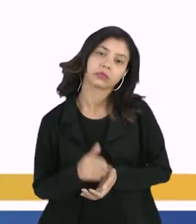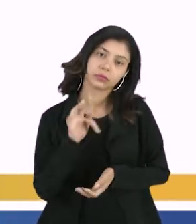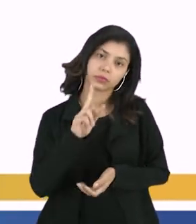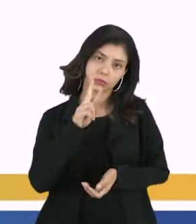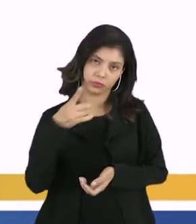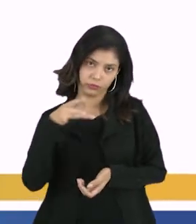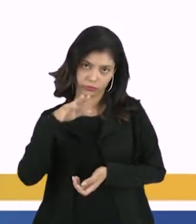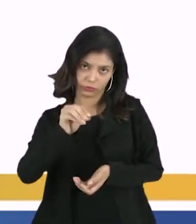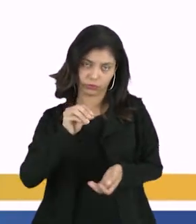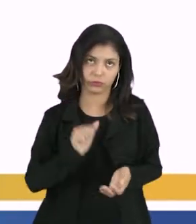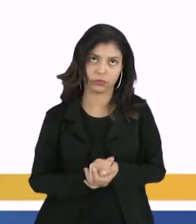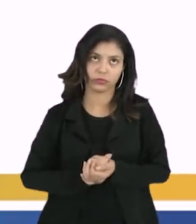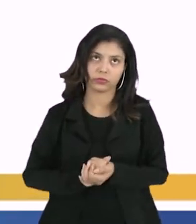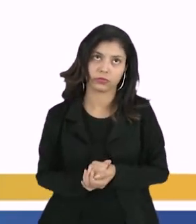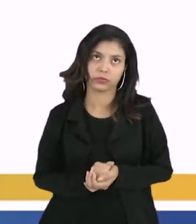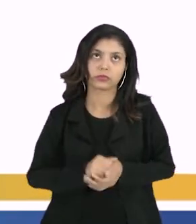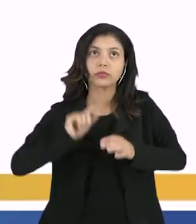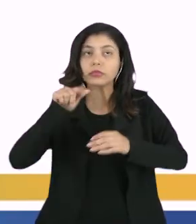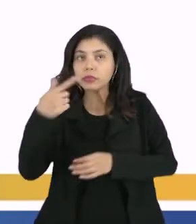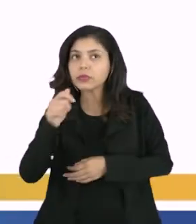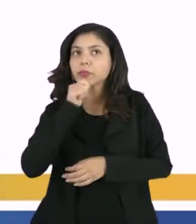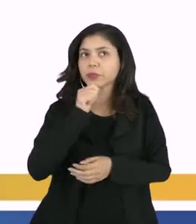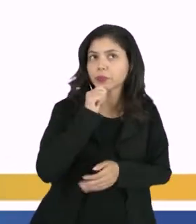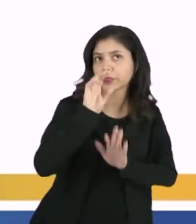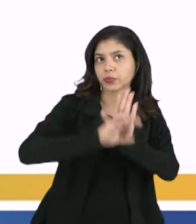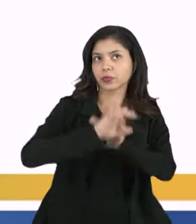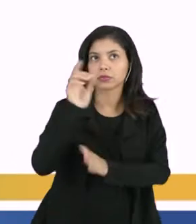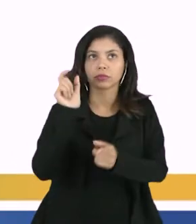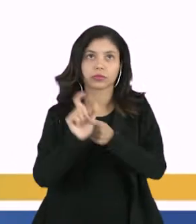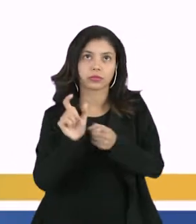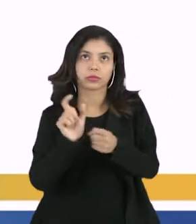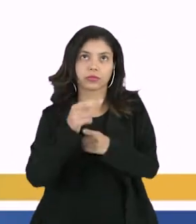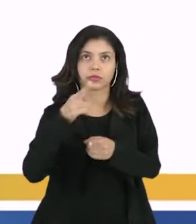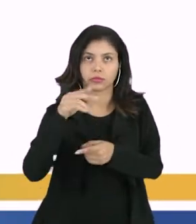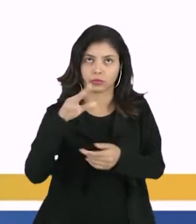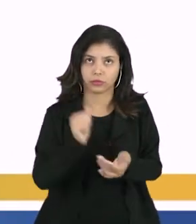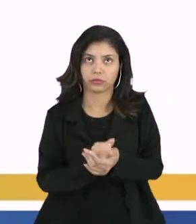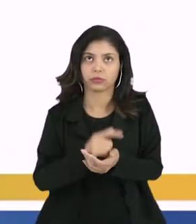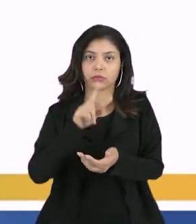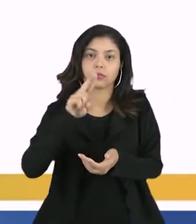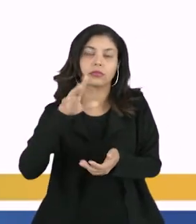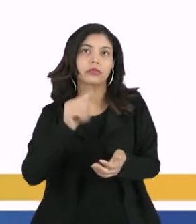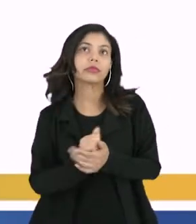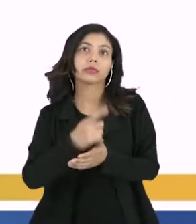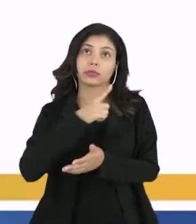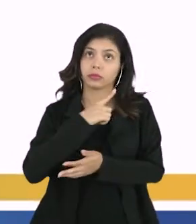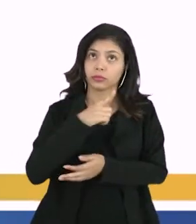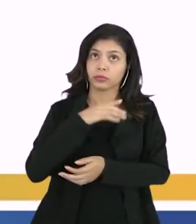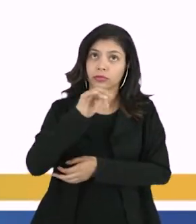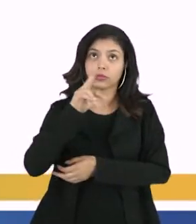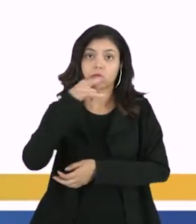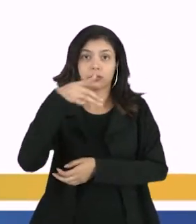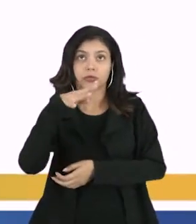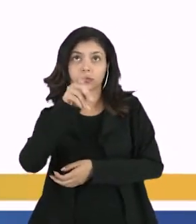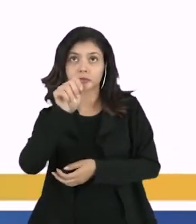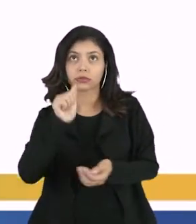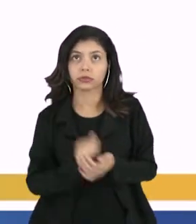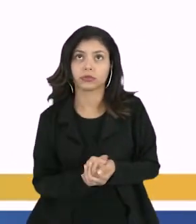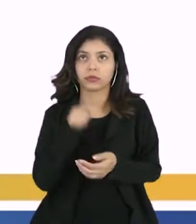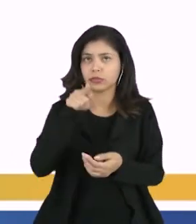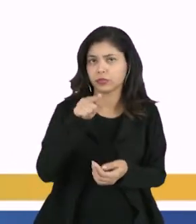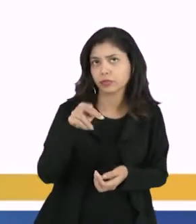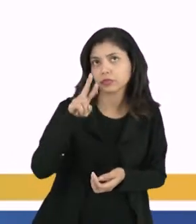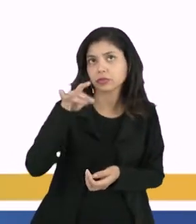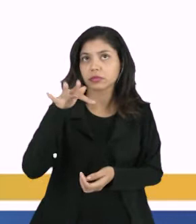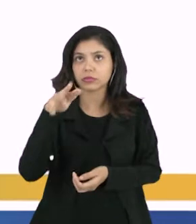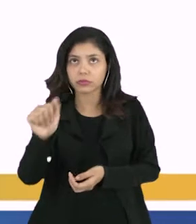Os afixos. Além do conceito de palavras primitivas e derivadas, temos os afixos.